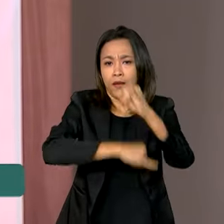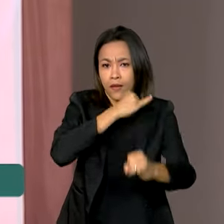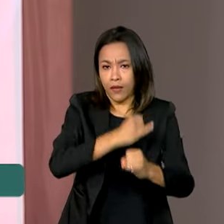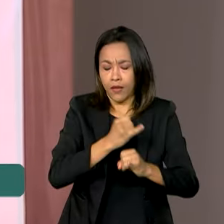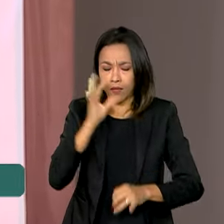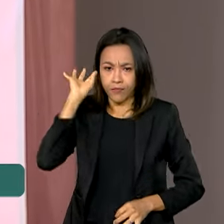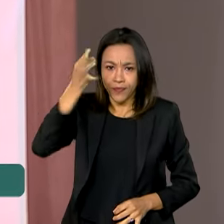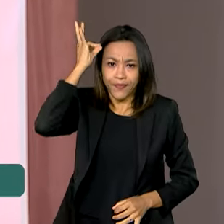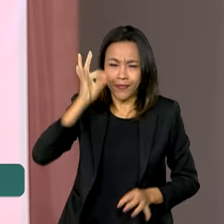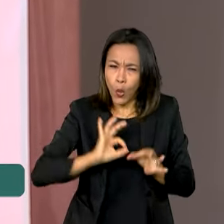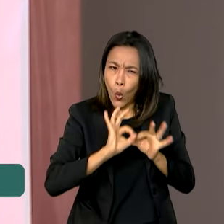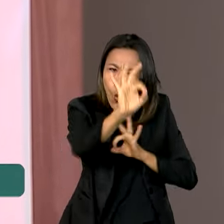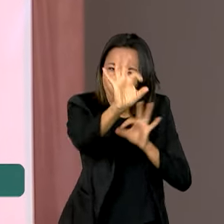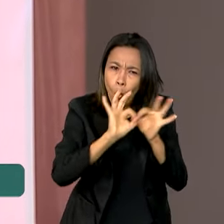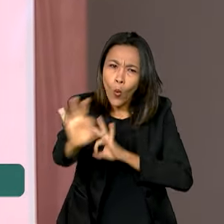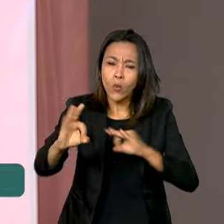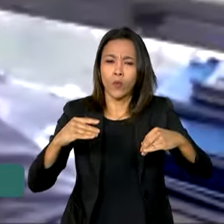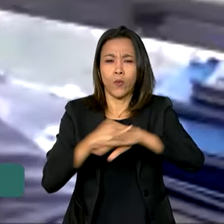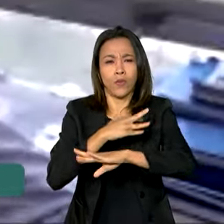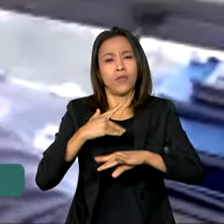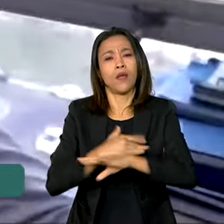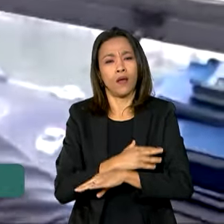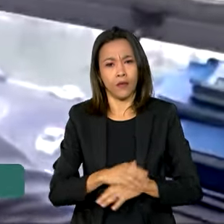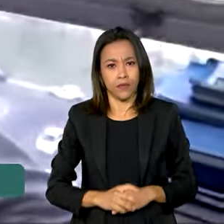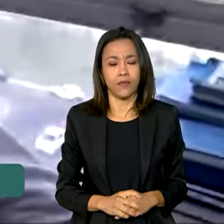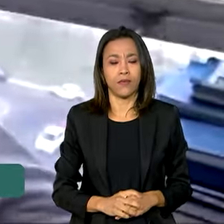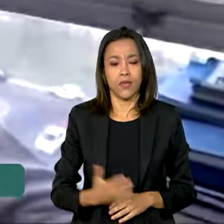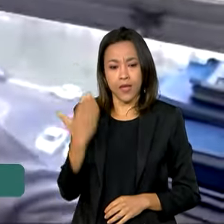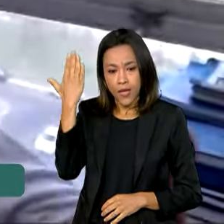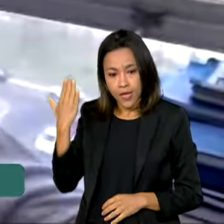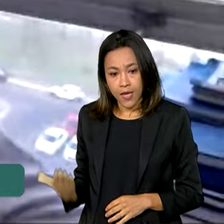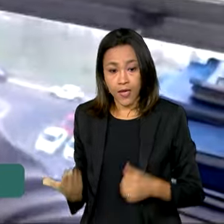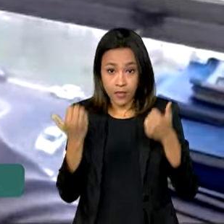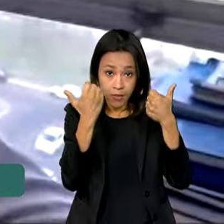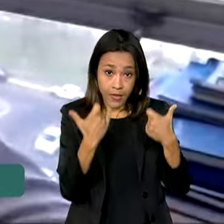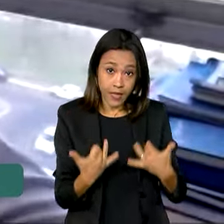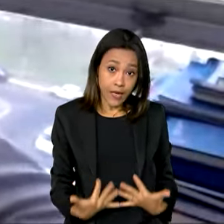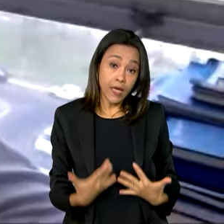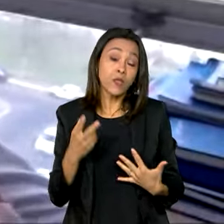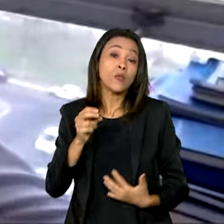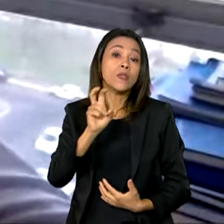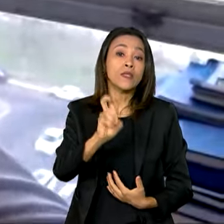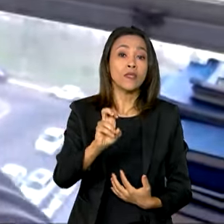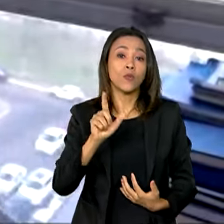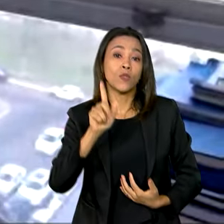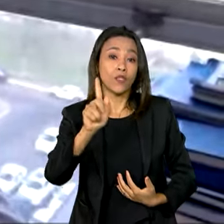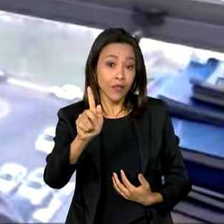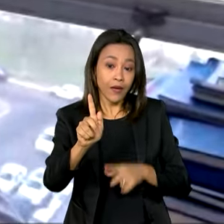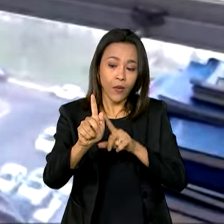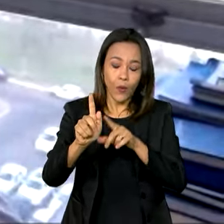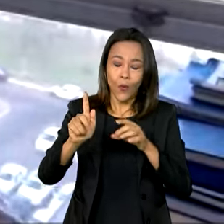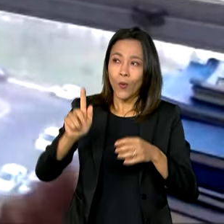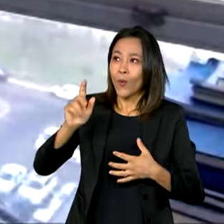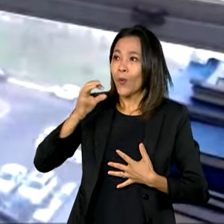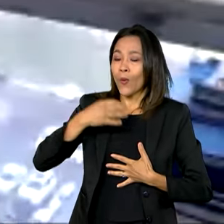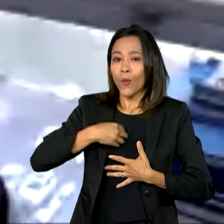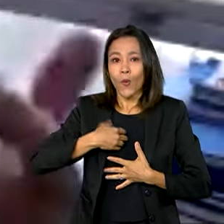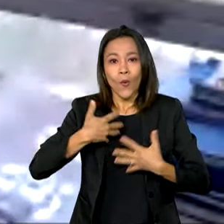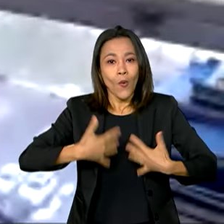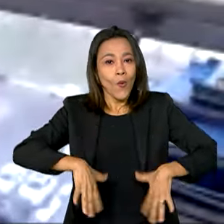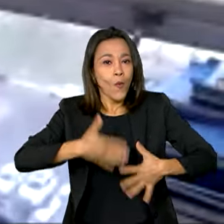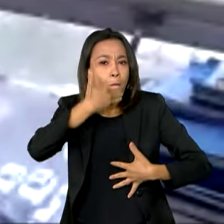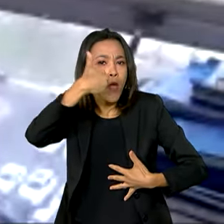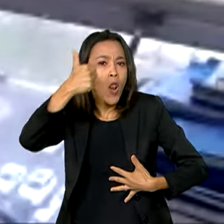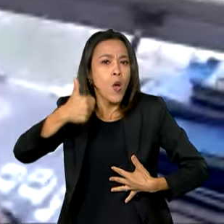mais afastados dos centros urbanos. A chegada do sinal 5G, ela vai trazer uma melhoria de serviço, melhoria